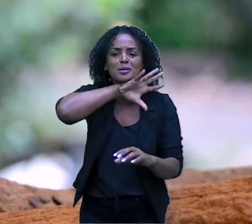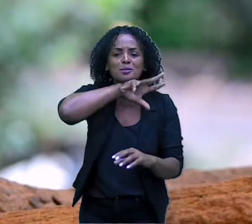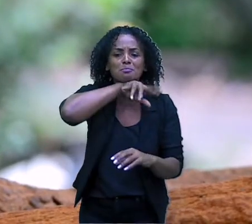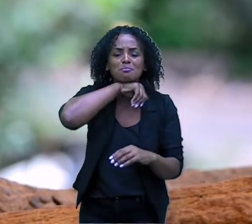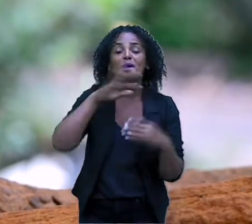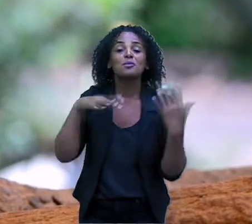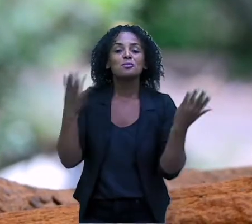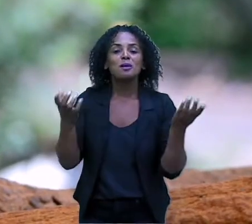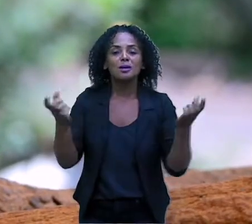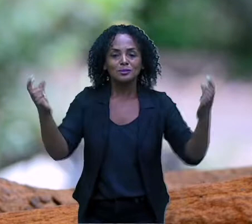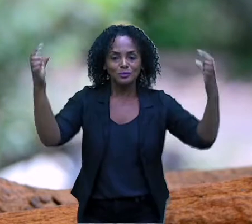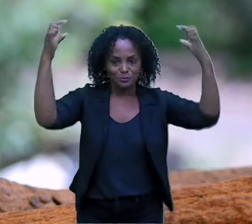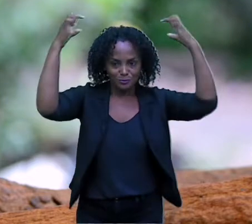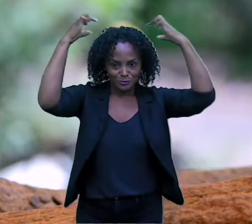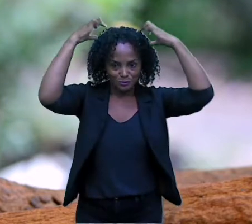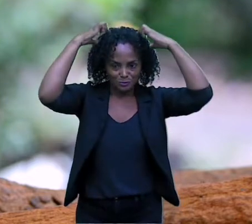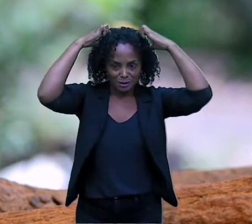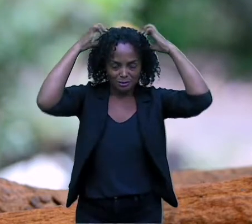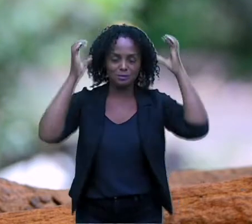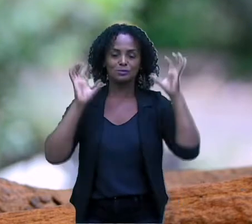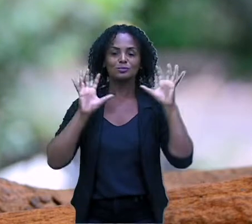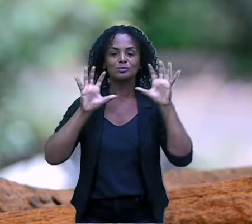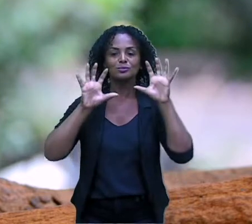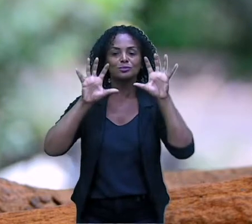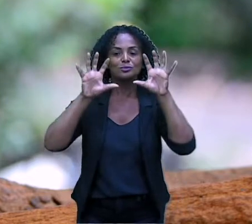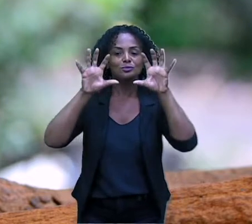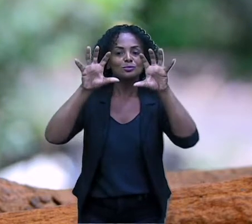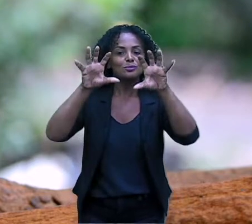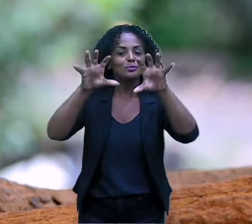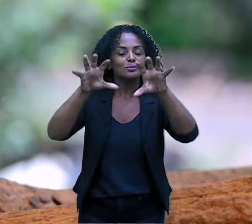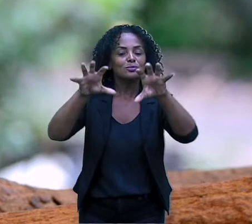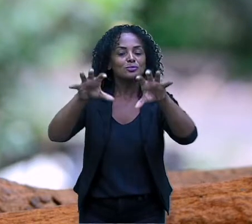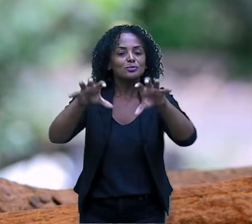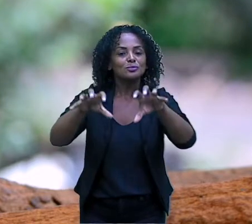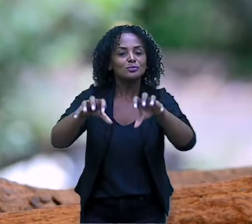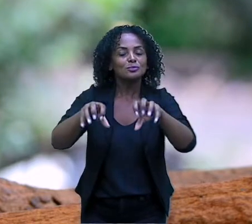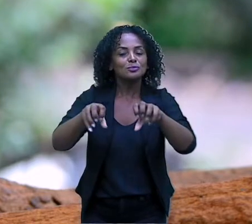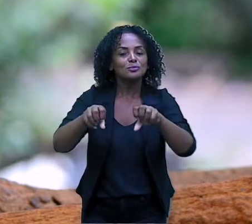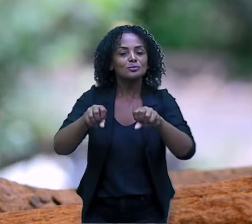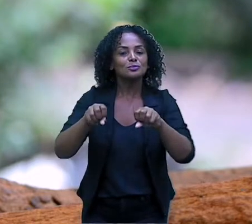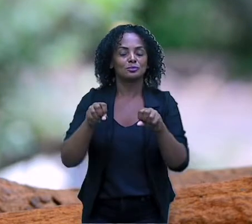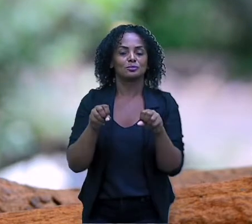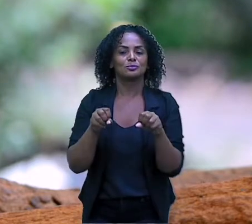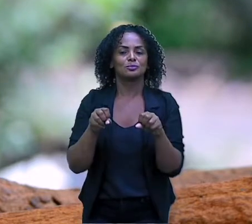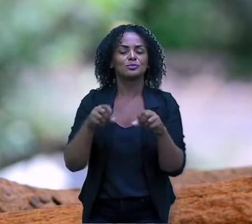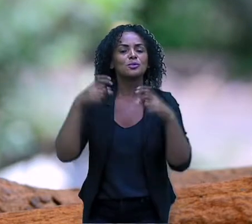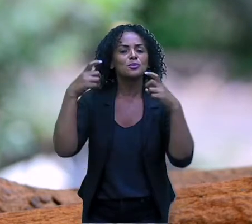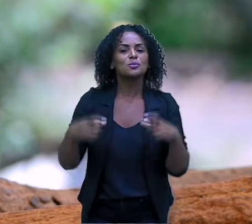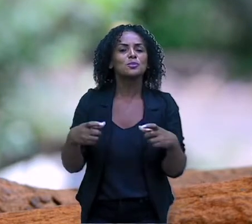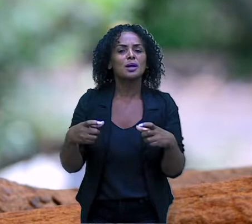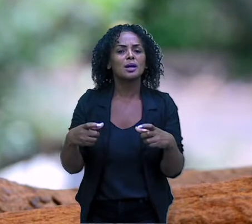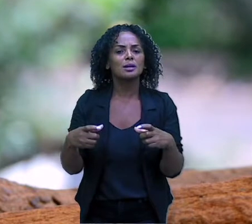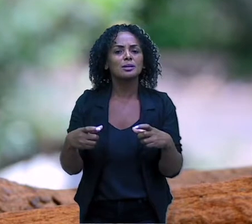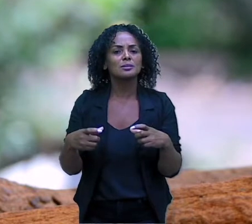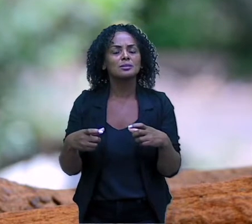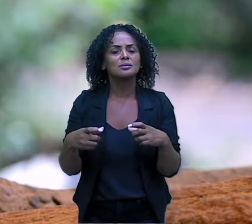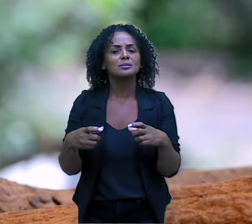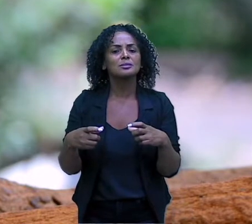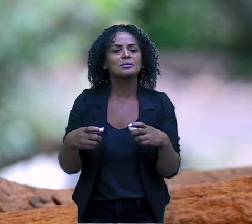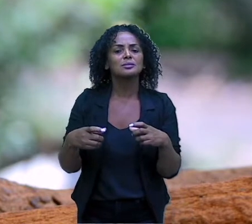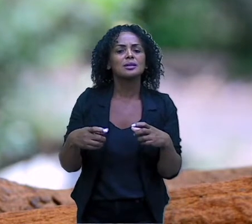Koala. Koala. Koala. Habitat na árvore, tree. Tree. Tree. Tree.